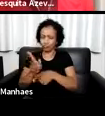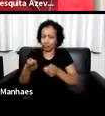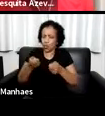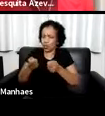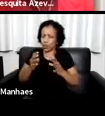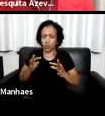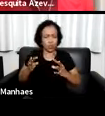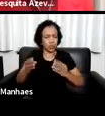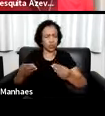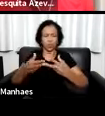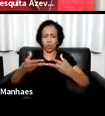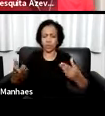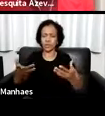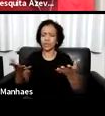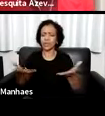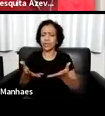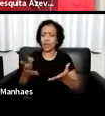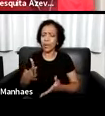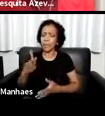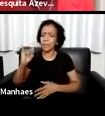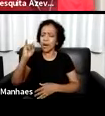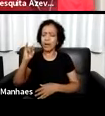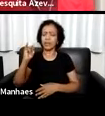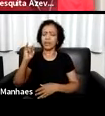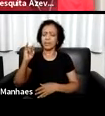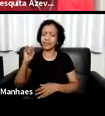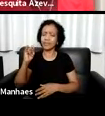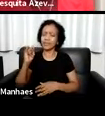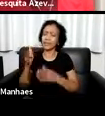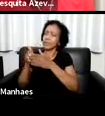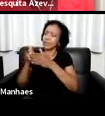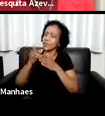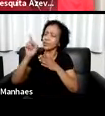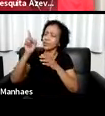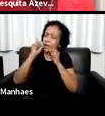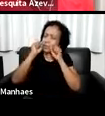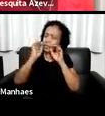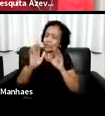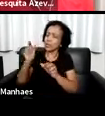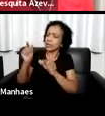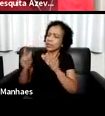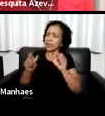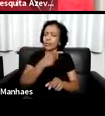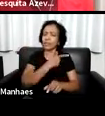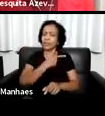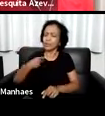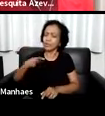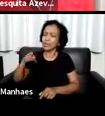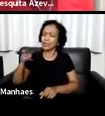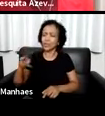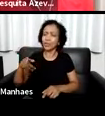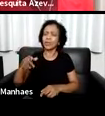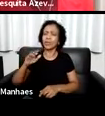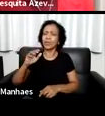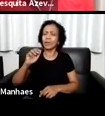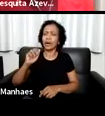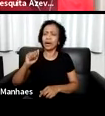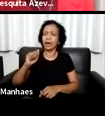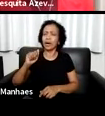coisas. Agora, Pai Santo, nós oramos pela Igreja do Brás, o pastor Marcos Pérez, um momento tão difícil, a